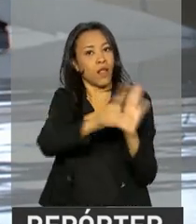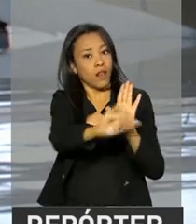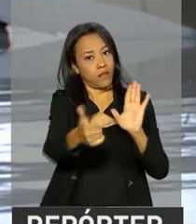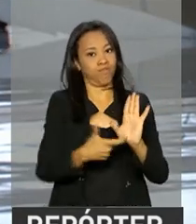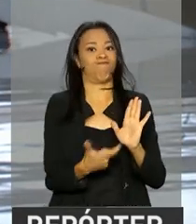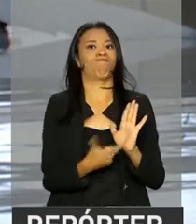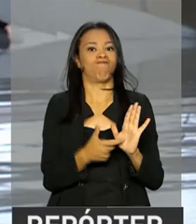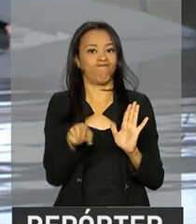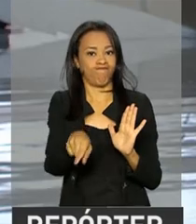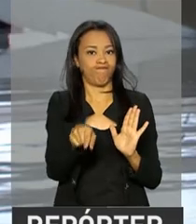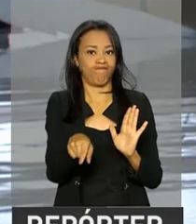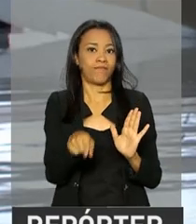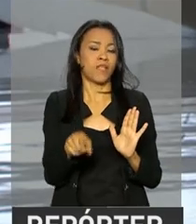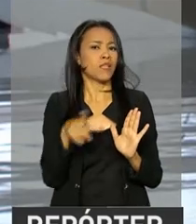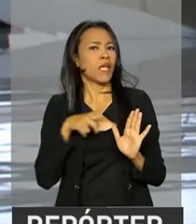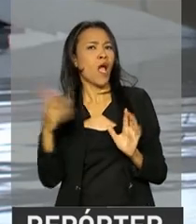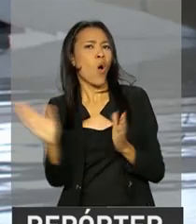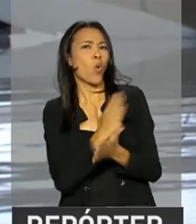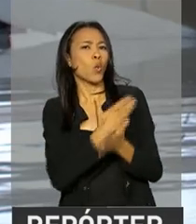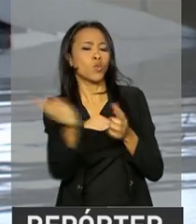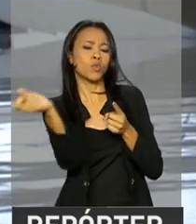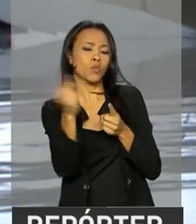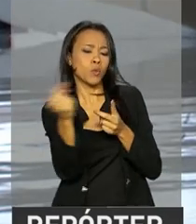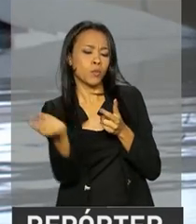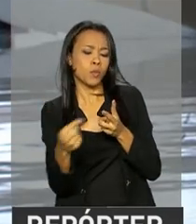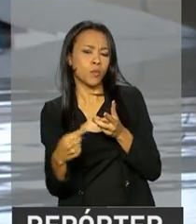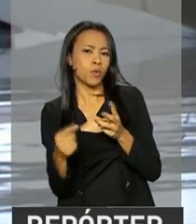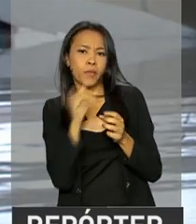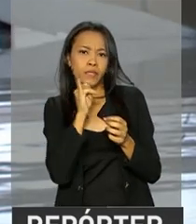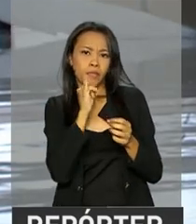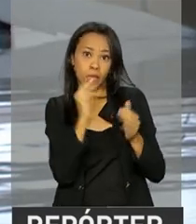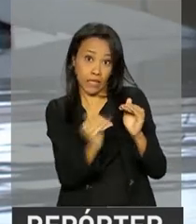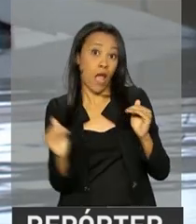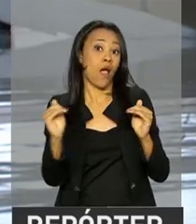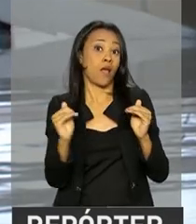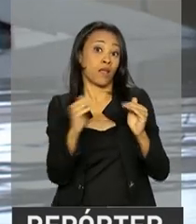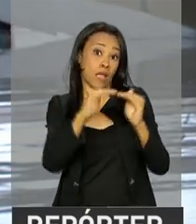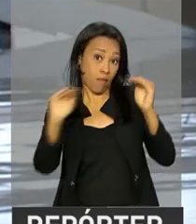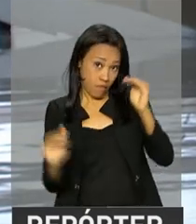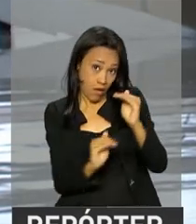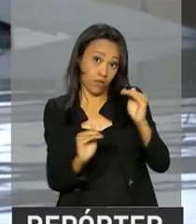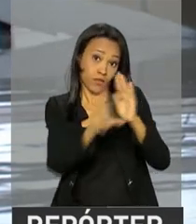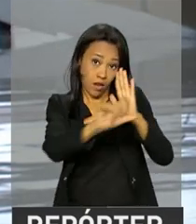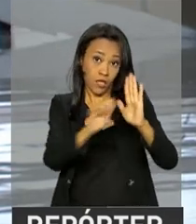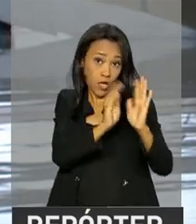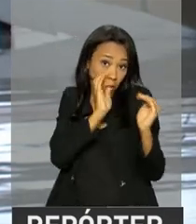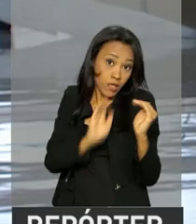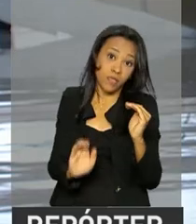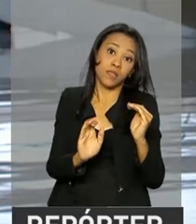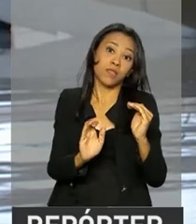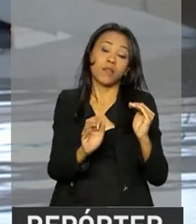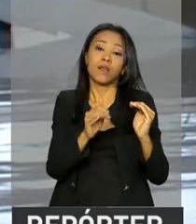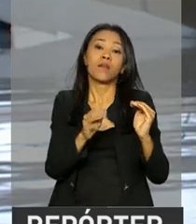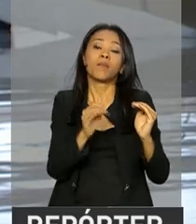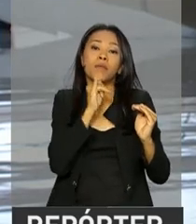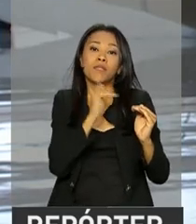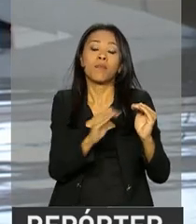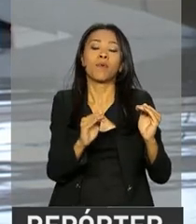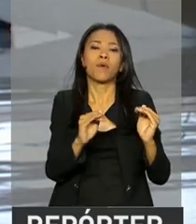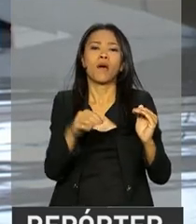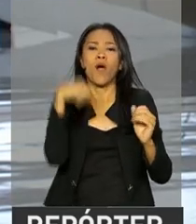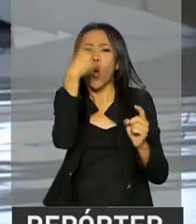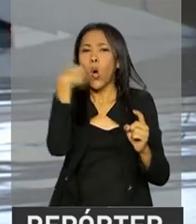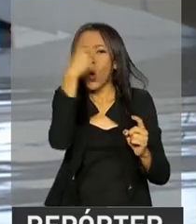com relação a alguns pontos específicos como por exemplo questão do Banco de Horas do trabalho em